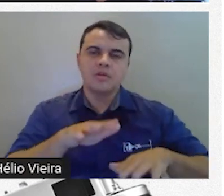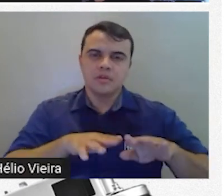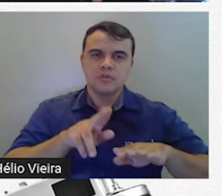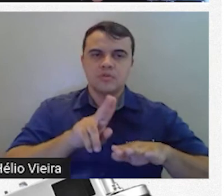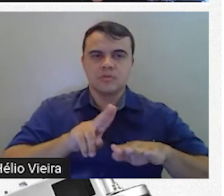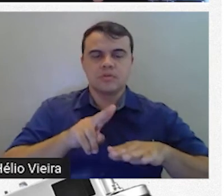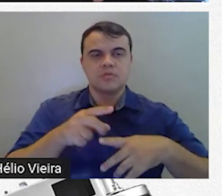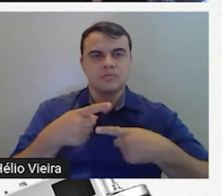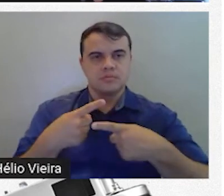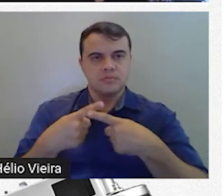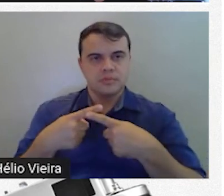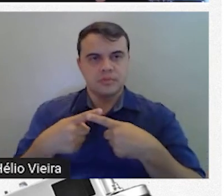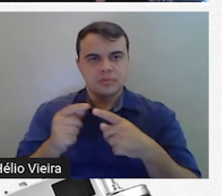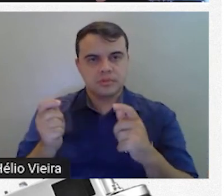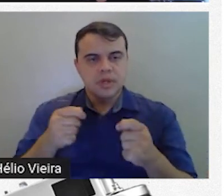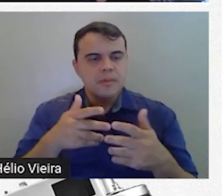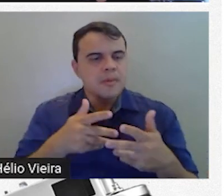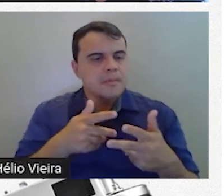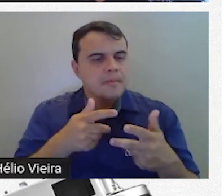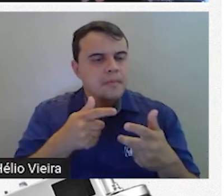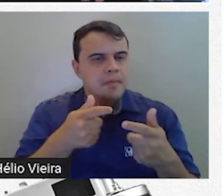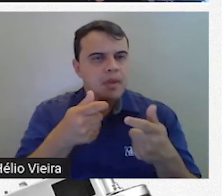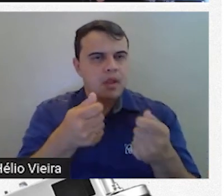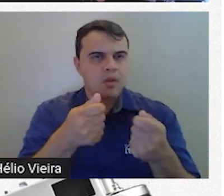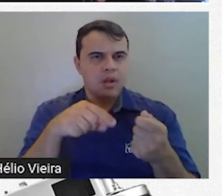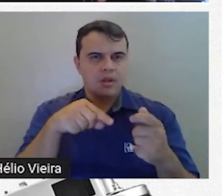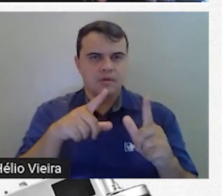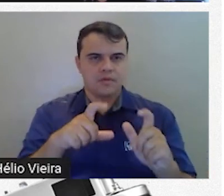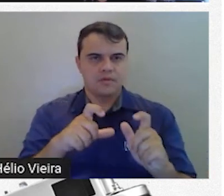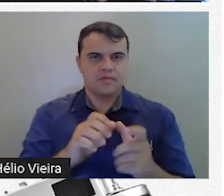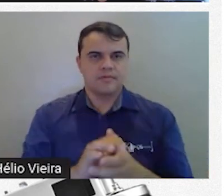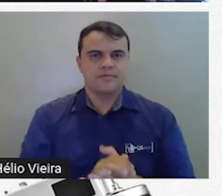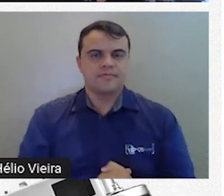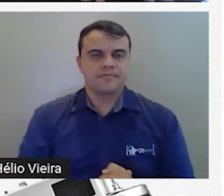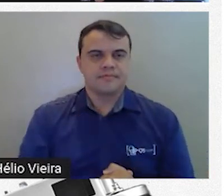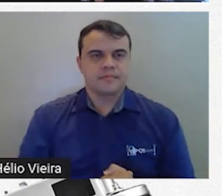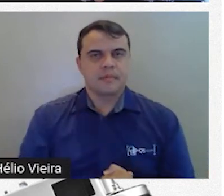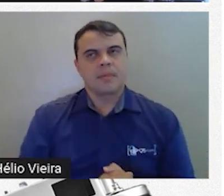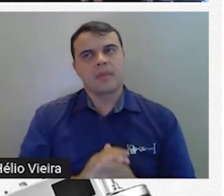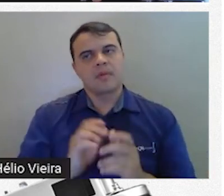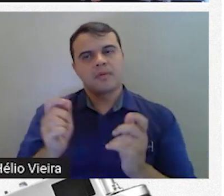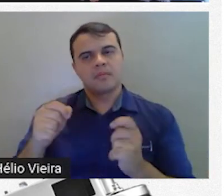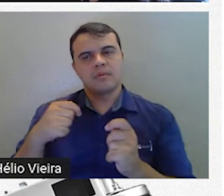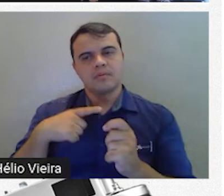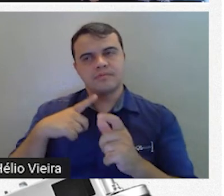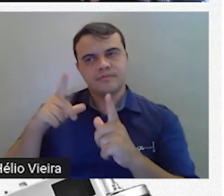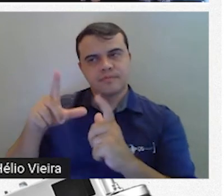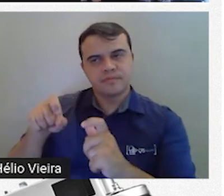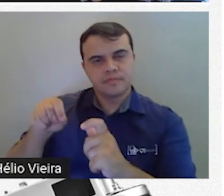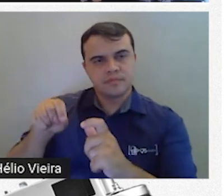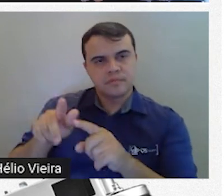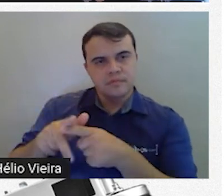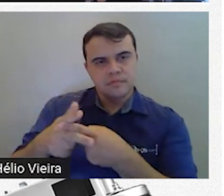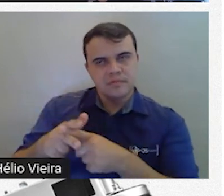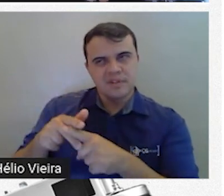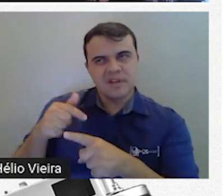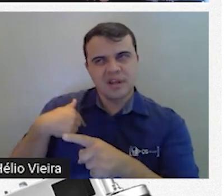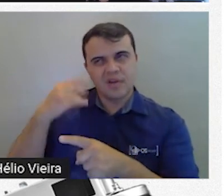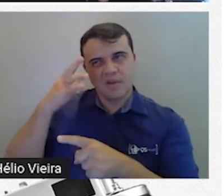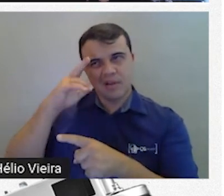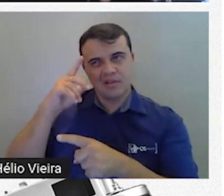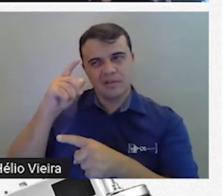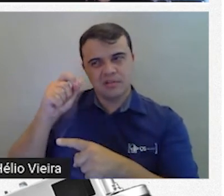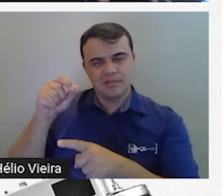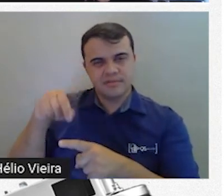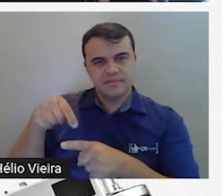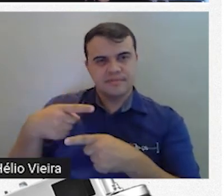para aprimorar uma imagem. Então, eu posso pegar uma imagem e editar, por exemplo, eu achei